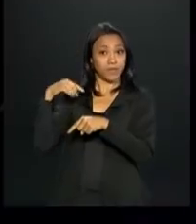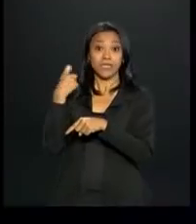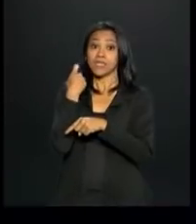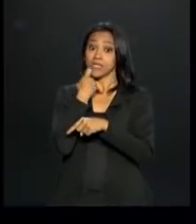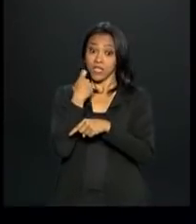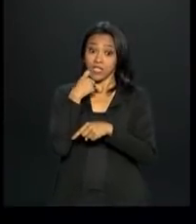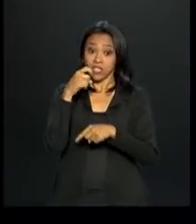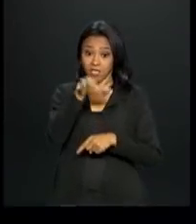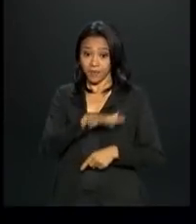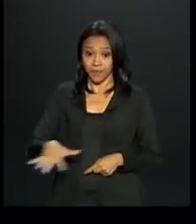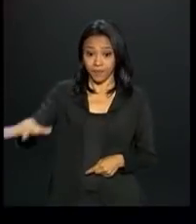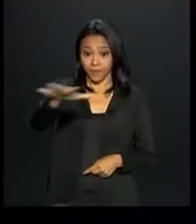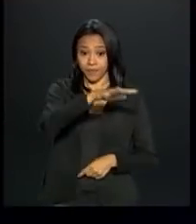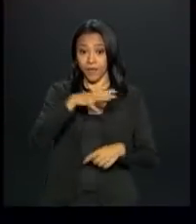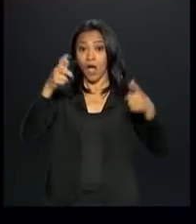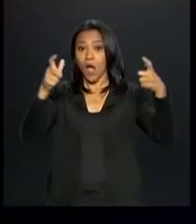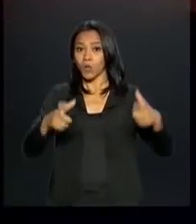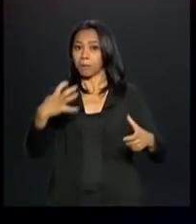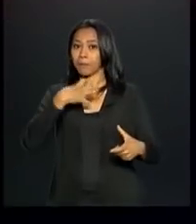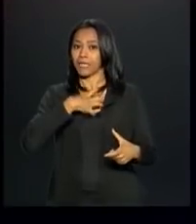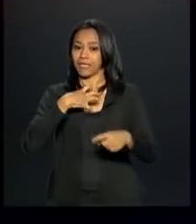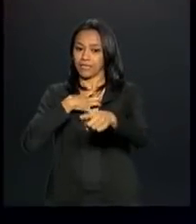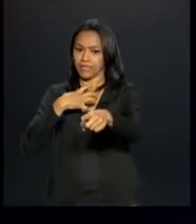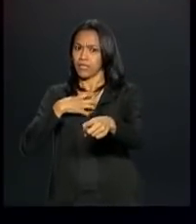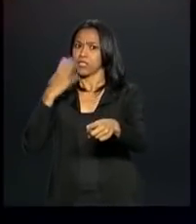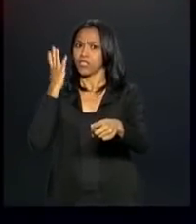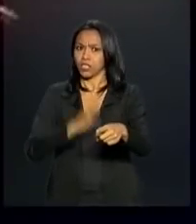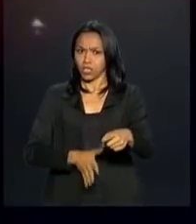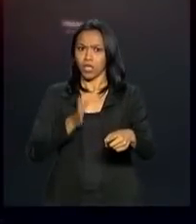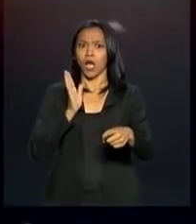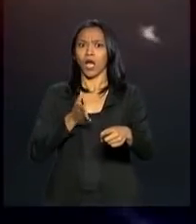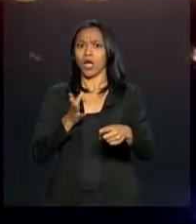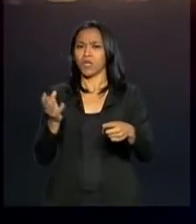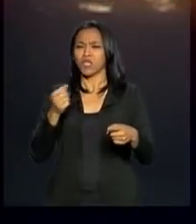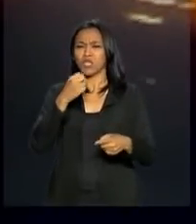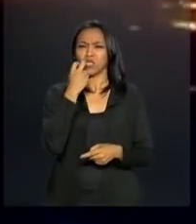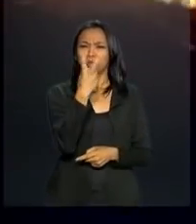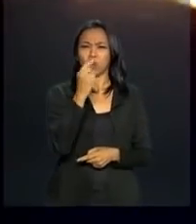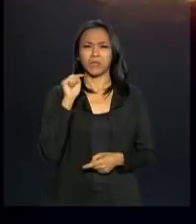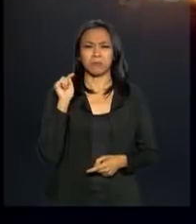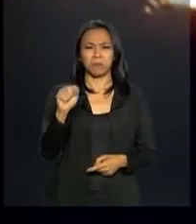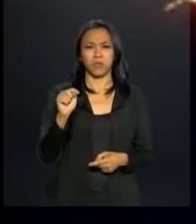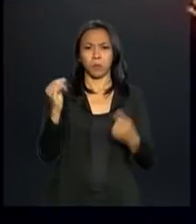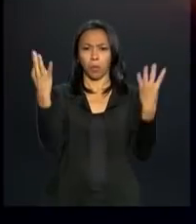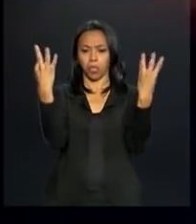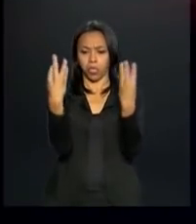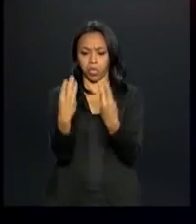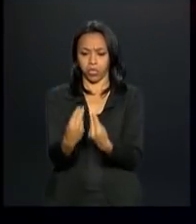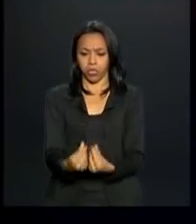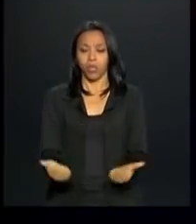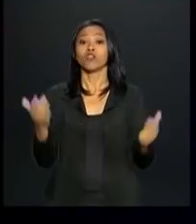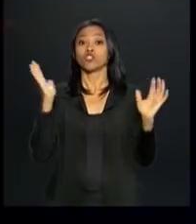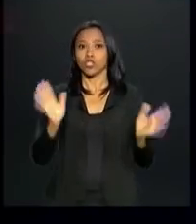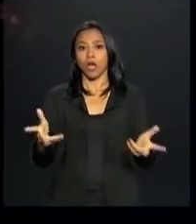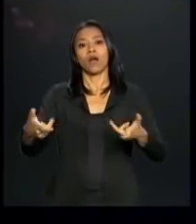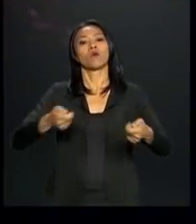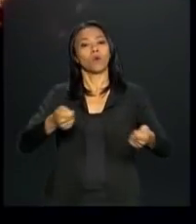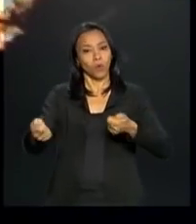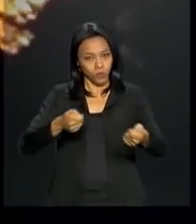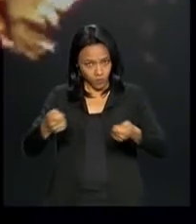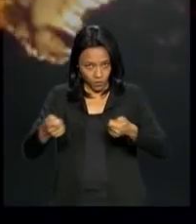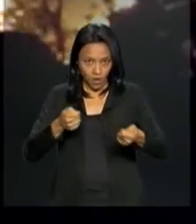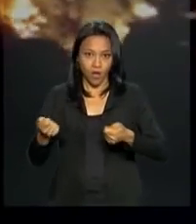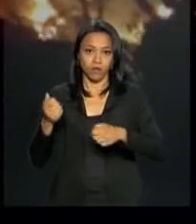diamantina na bahia e consumiu 2 mil hectares de vegetação foi controlado segundo o instituto chico mendes de conservação